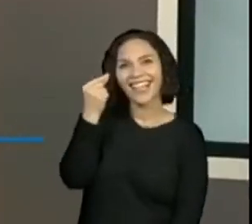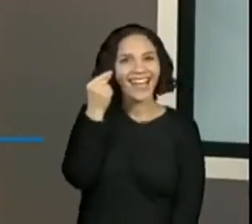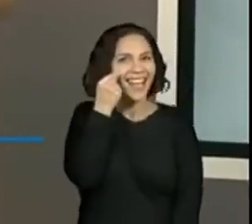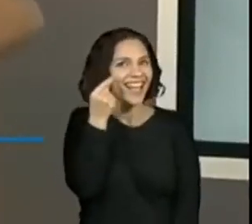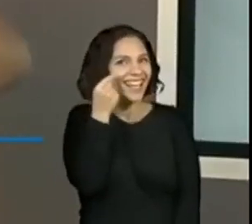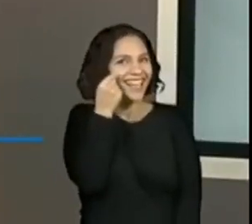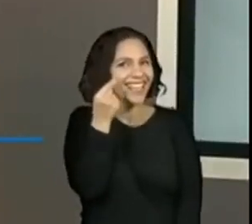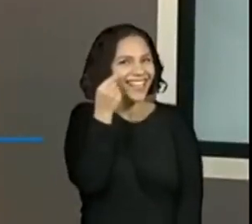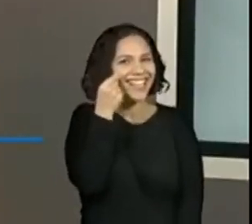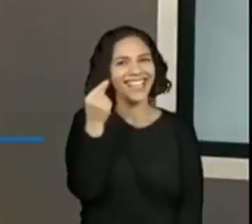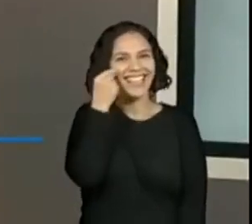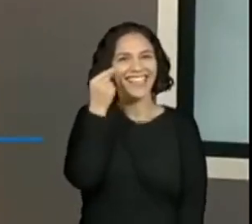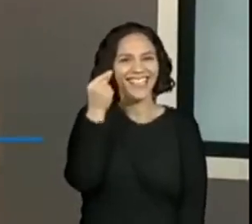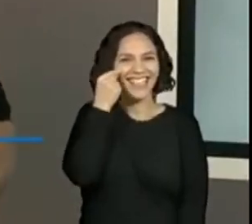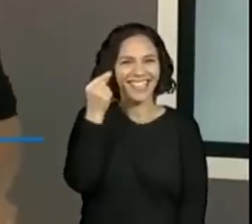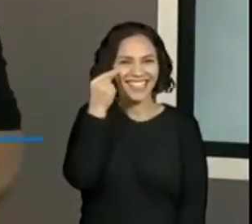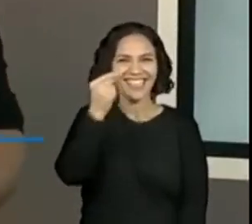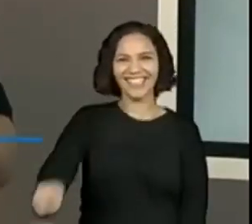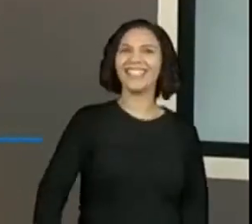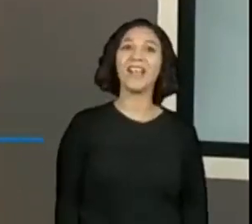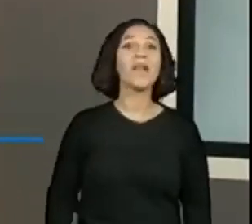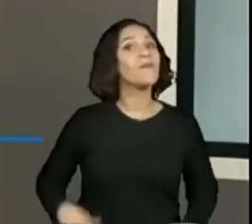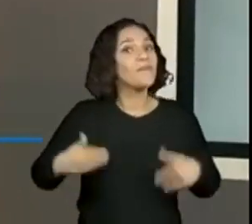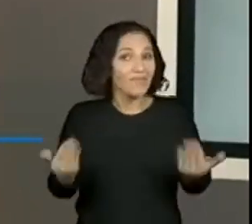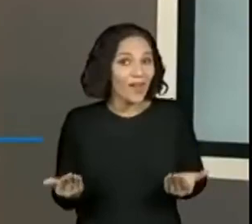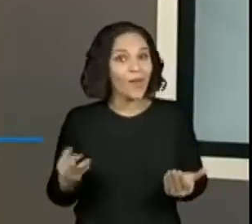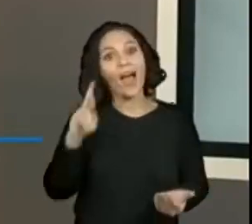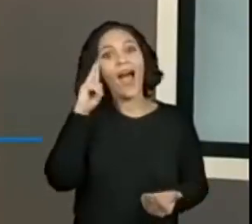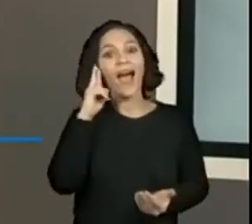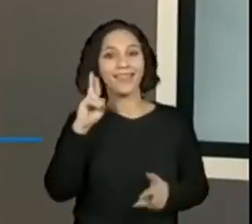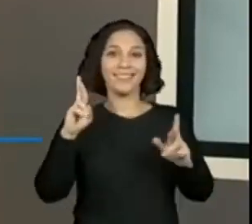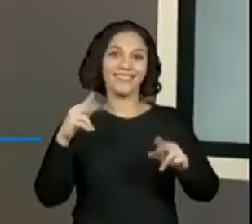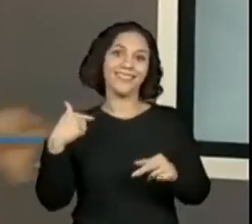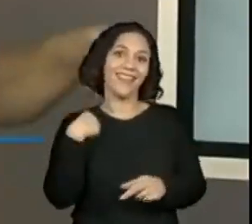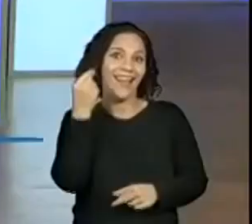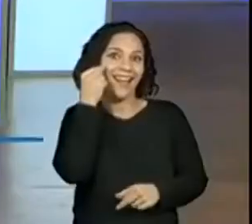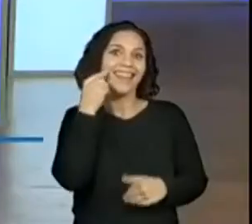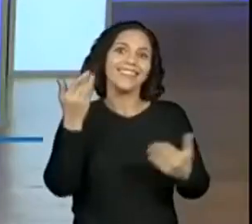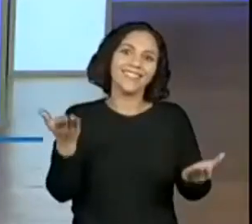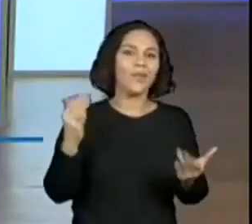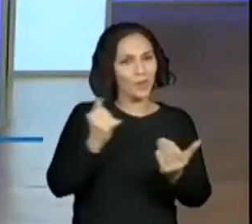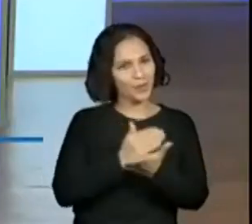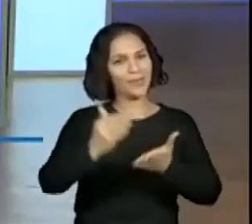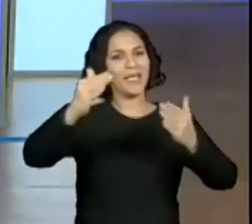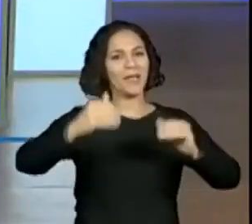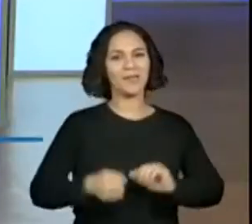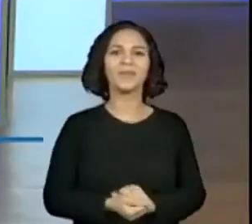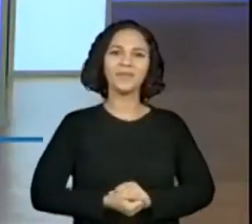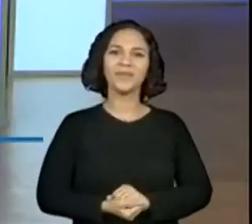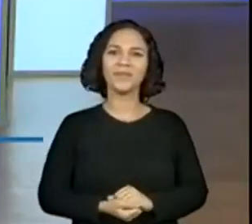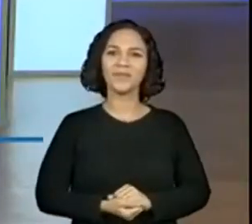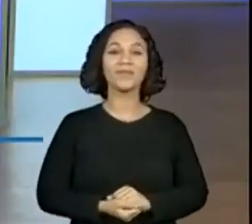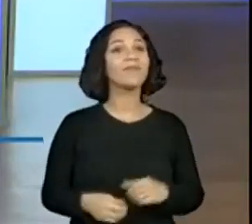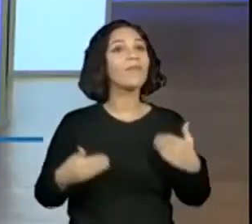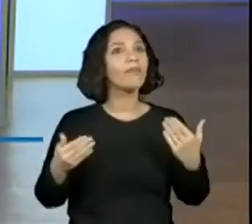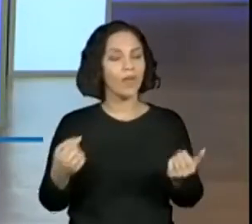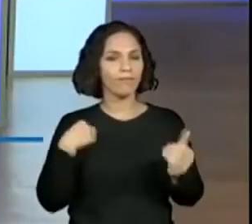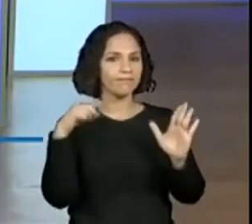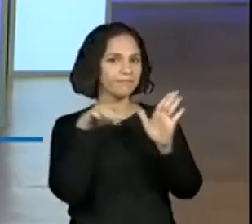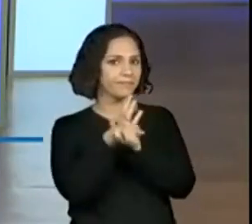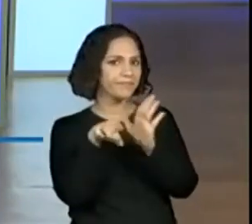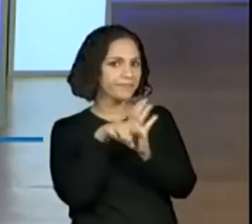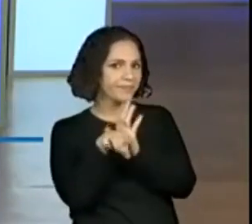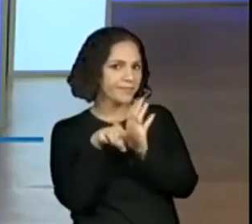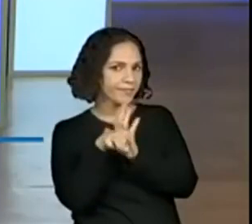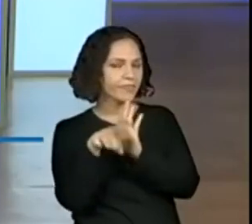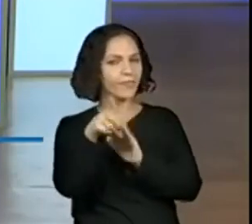o jacá está aparecendo para mim bora começar certo vamos lá eu tenho algumas perguntinhas